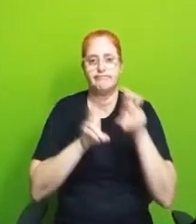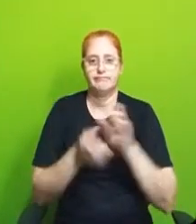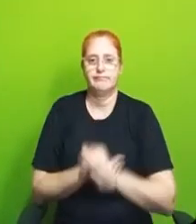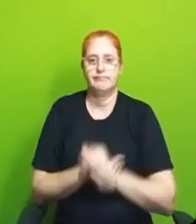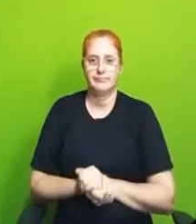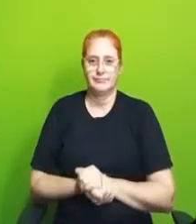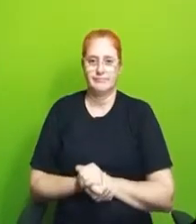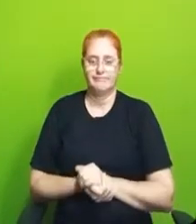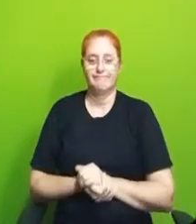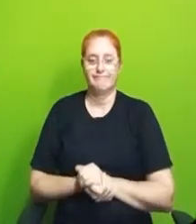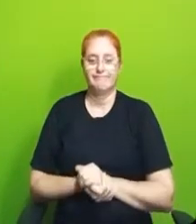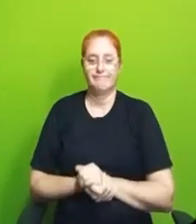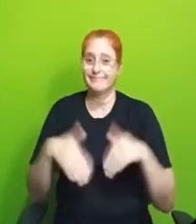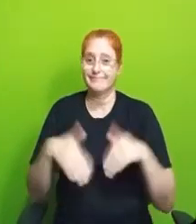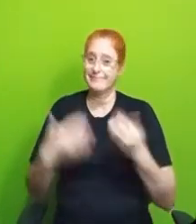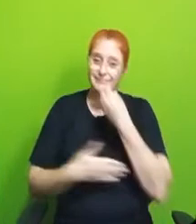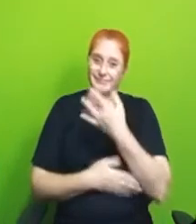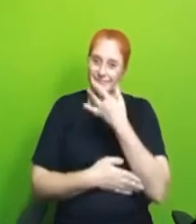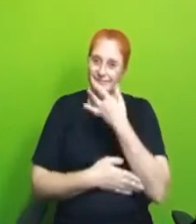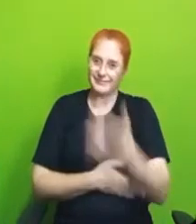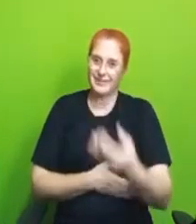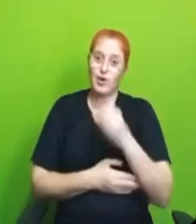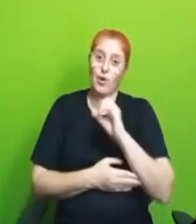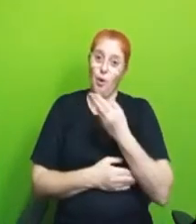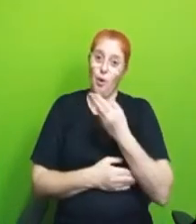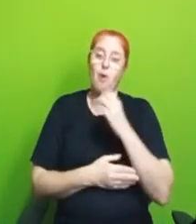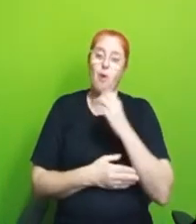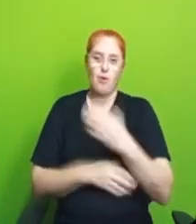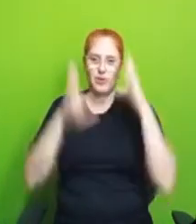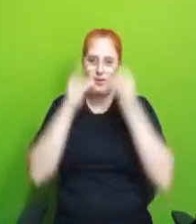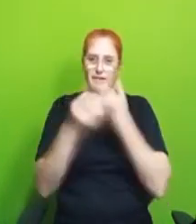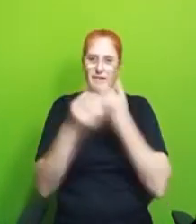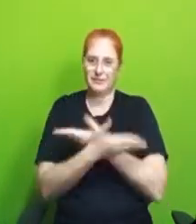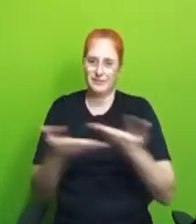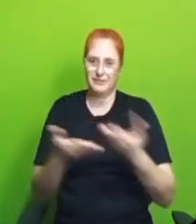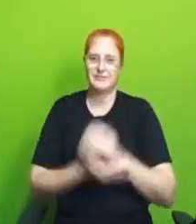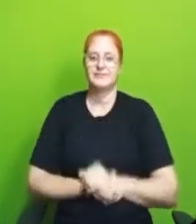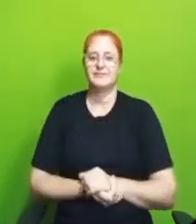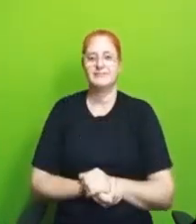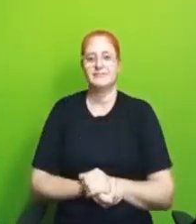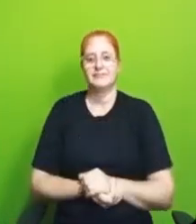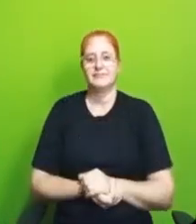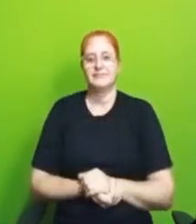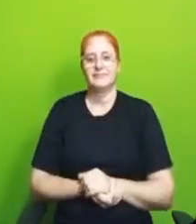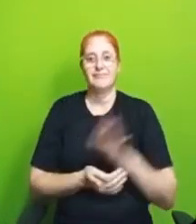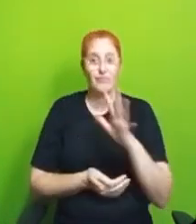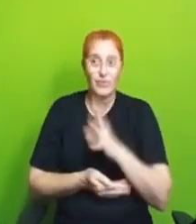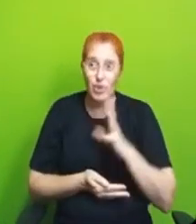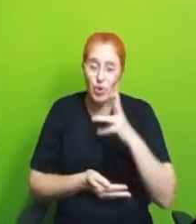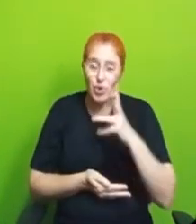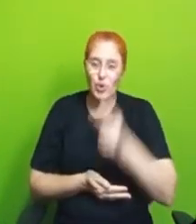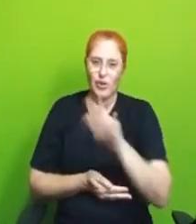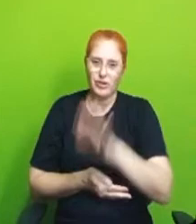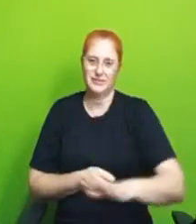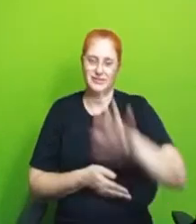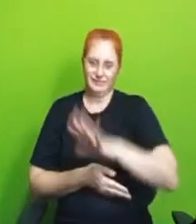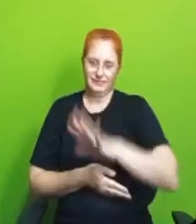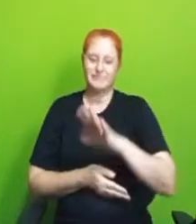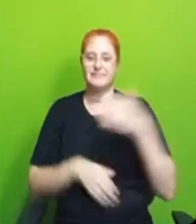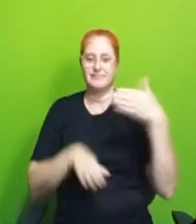Então, boa tarde, boa noite a todas, né? E todos aqui